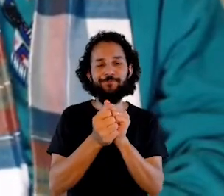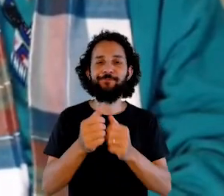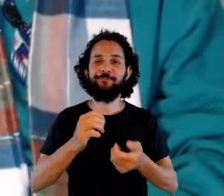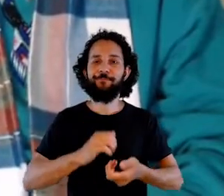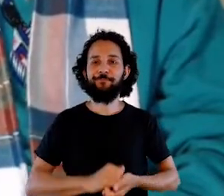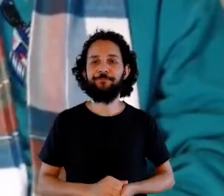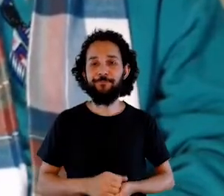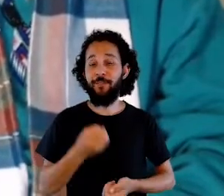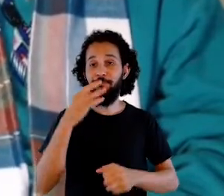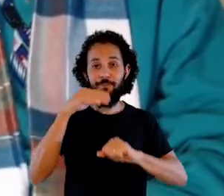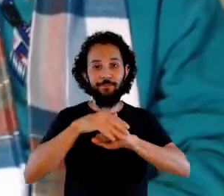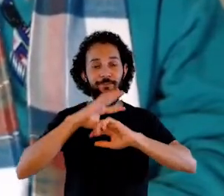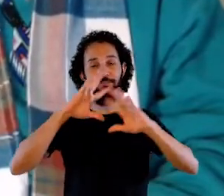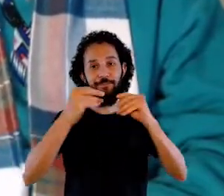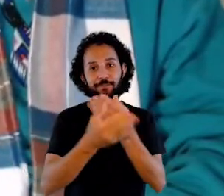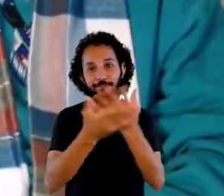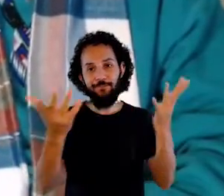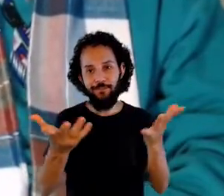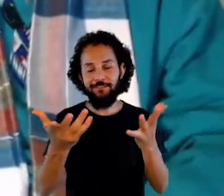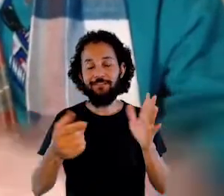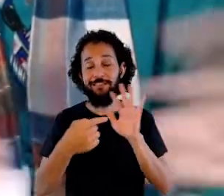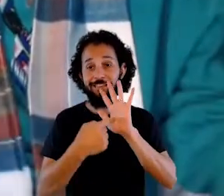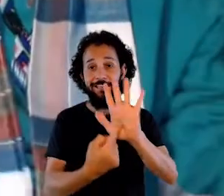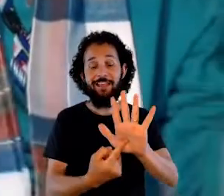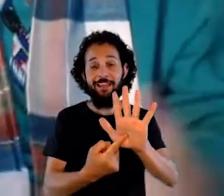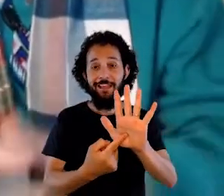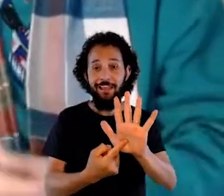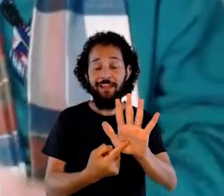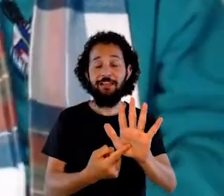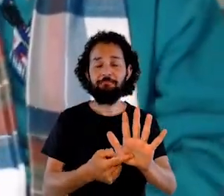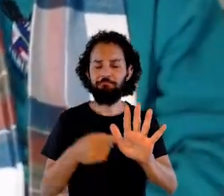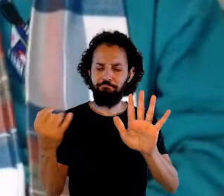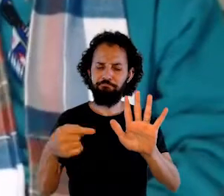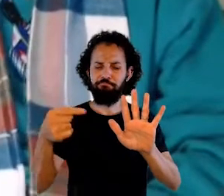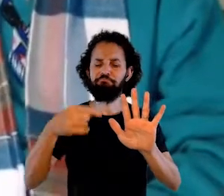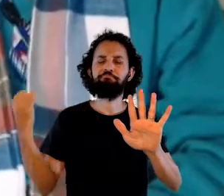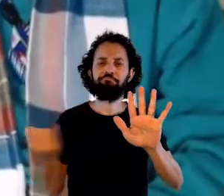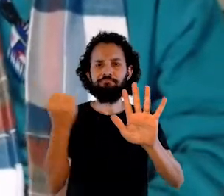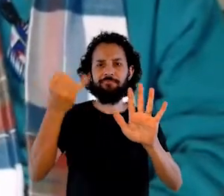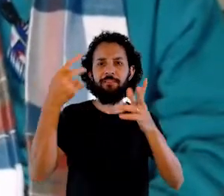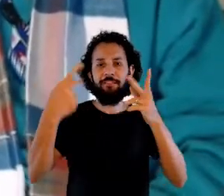mostra tão importante, tão significativa para todos nós nesse momento.